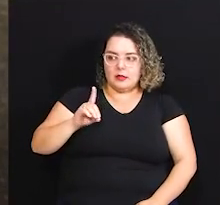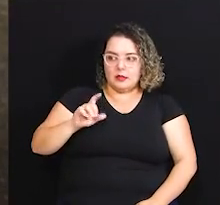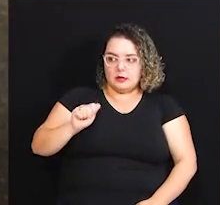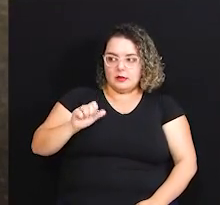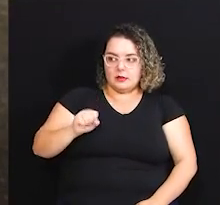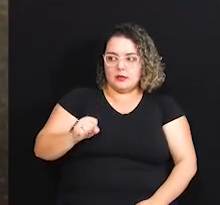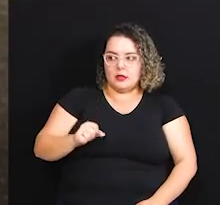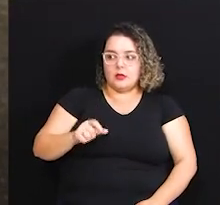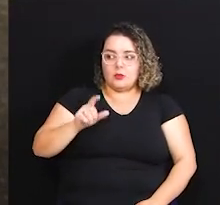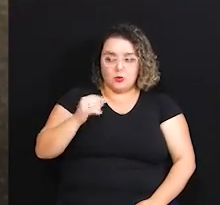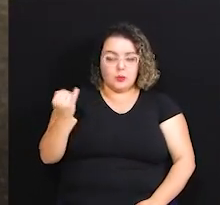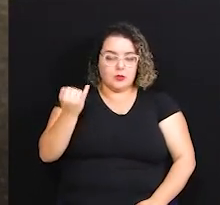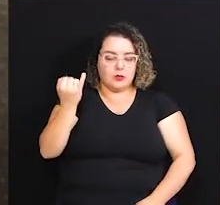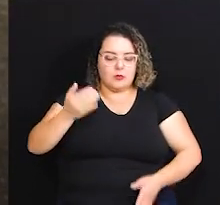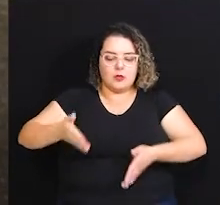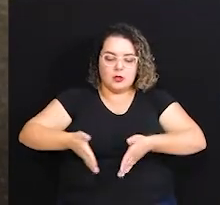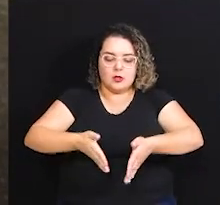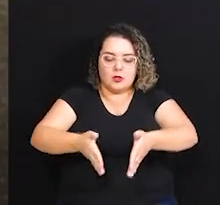ecológicos,